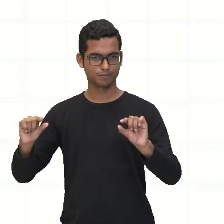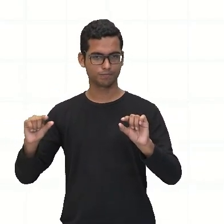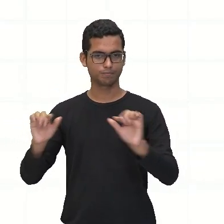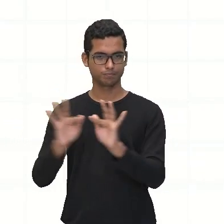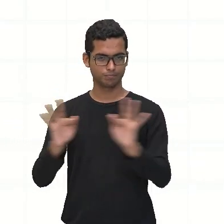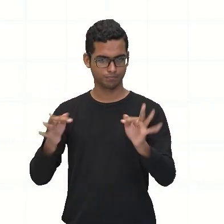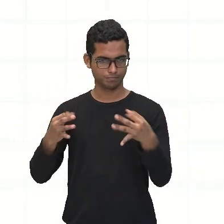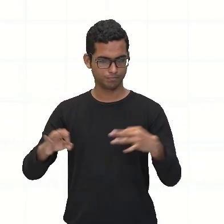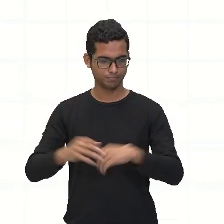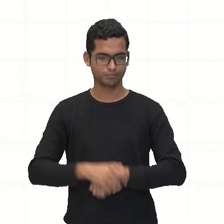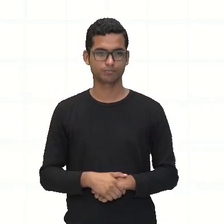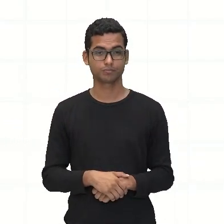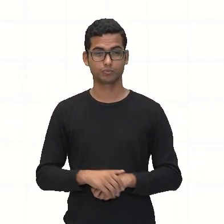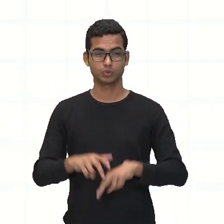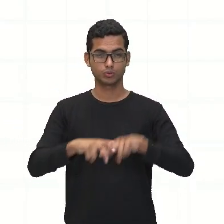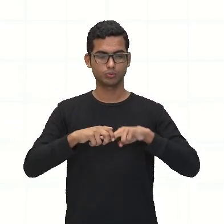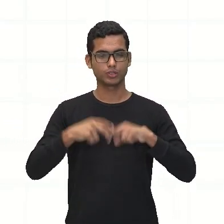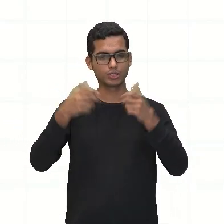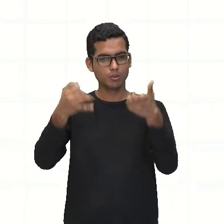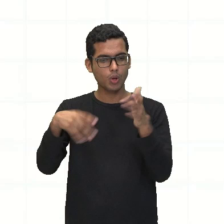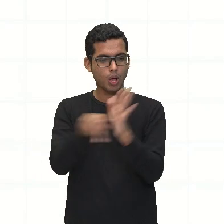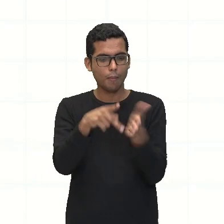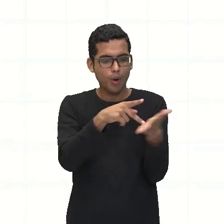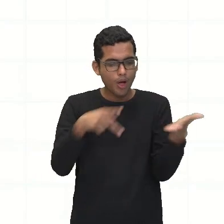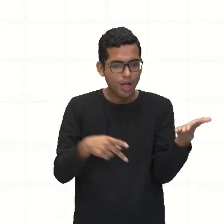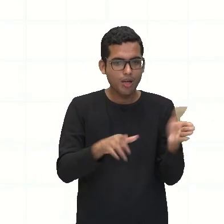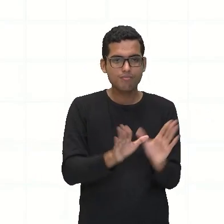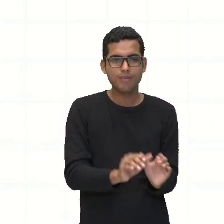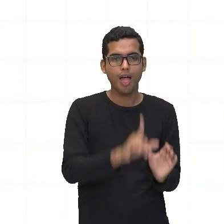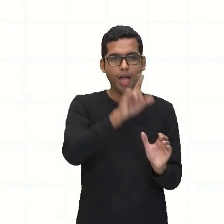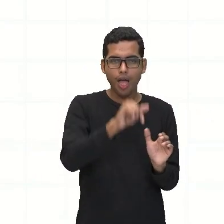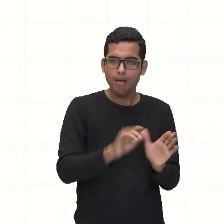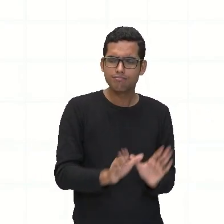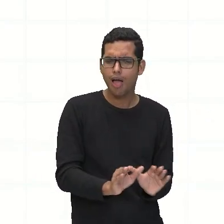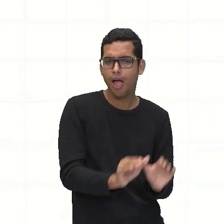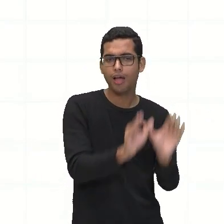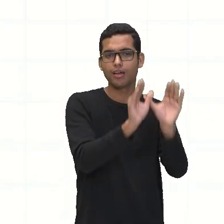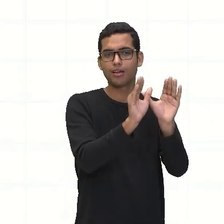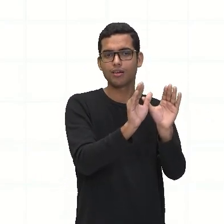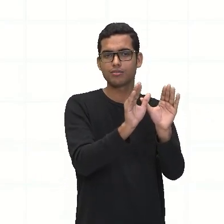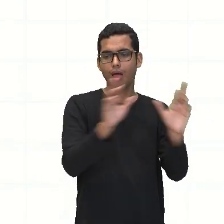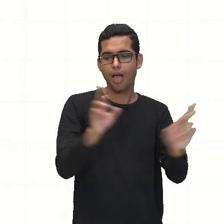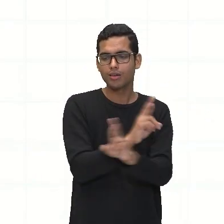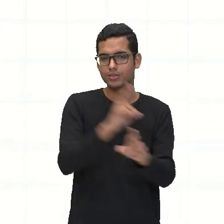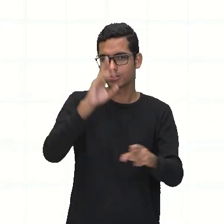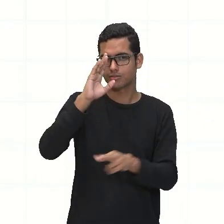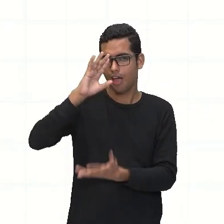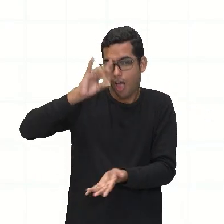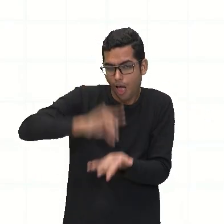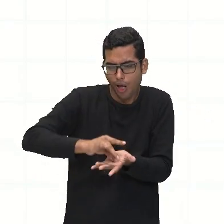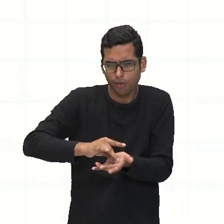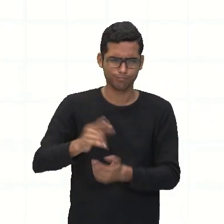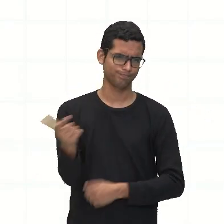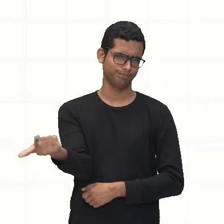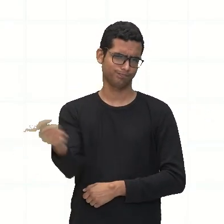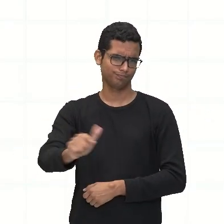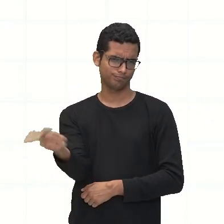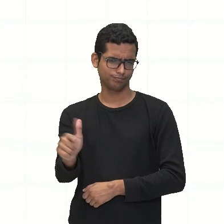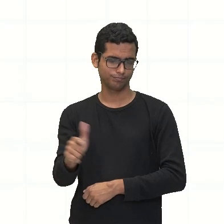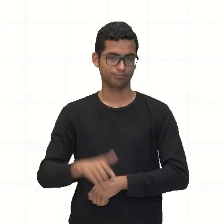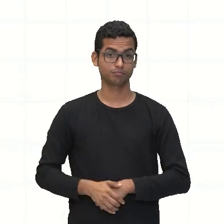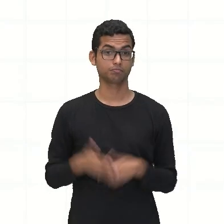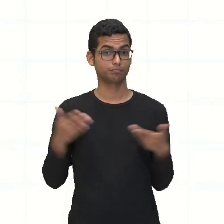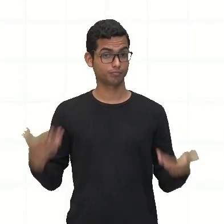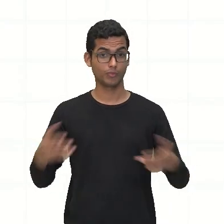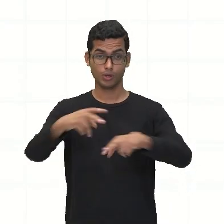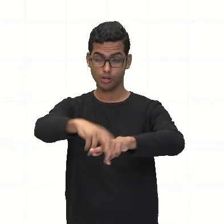poemas são pássaros, né? Não havia ali uma relação real. Só que em virtude das circunstâncias,